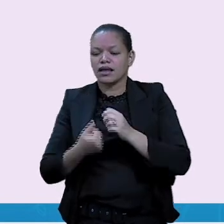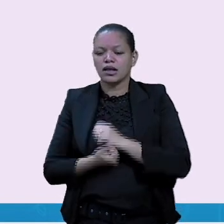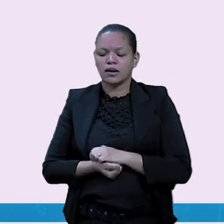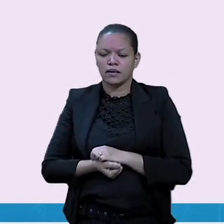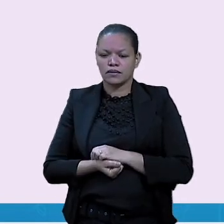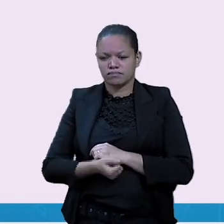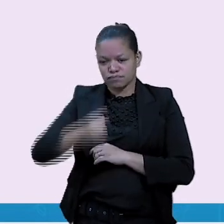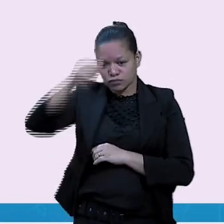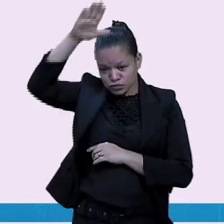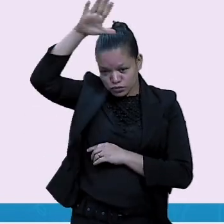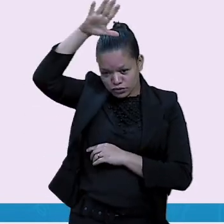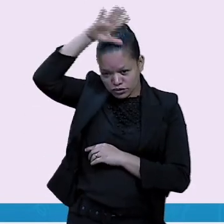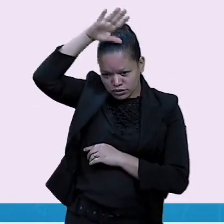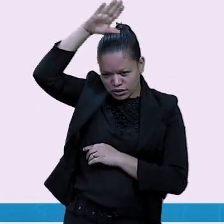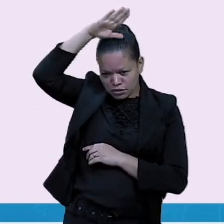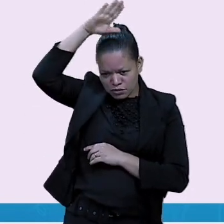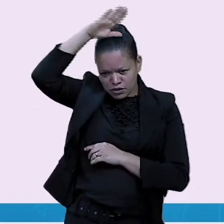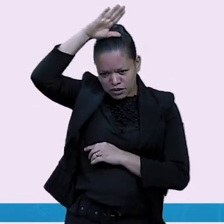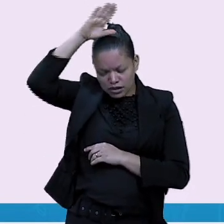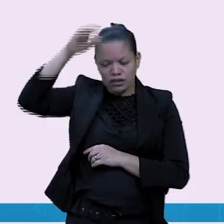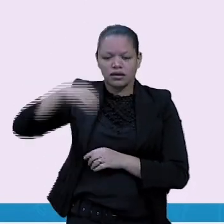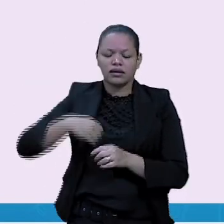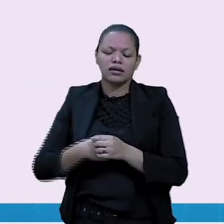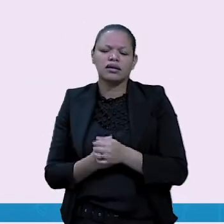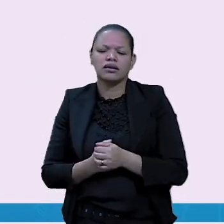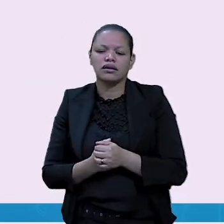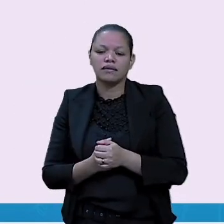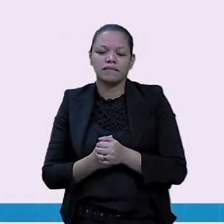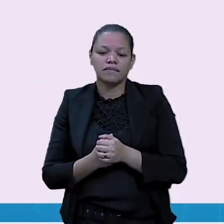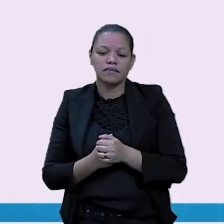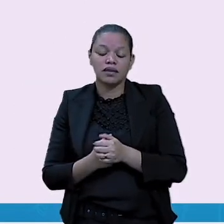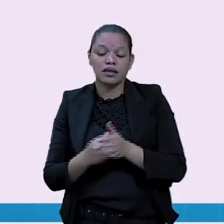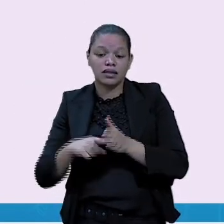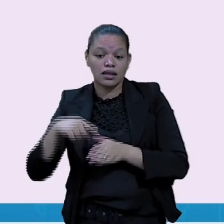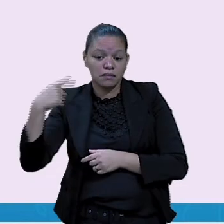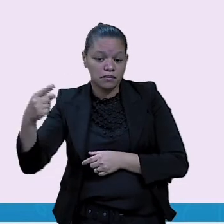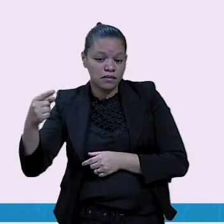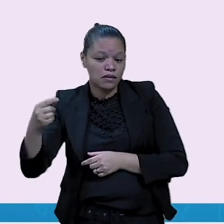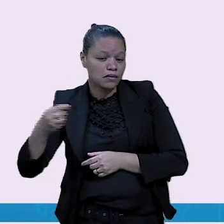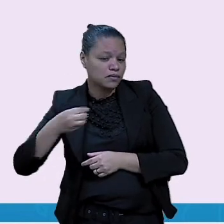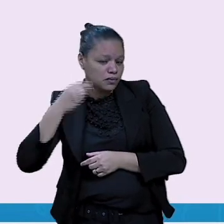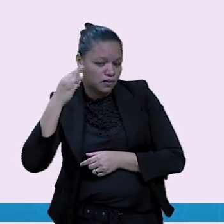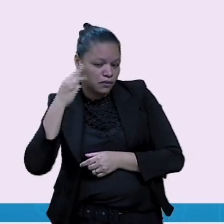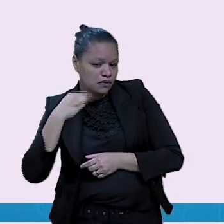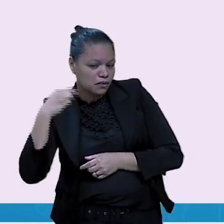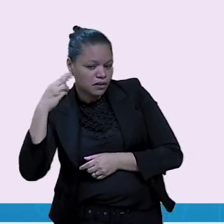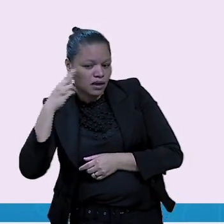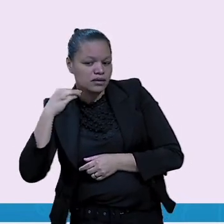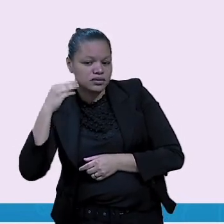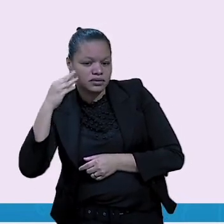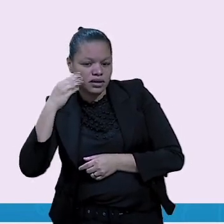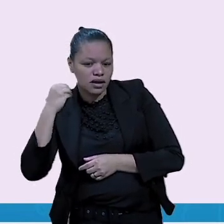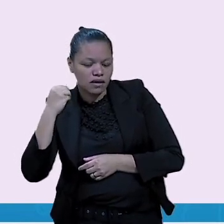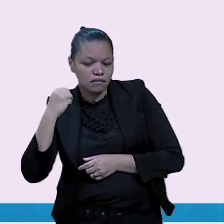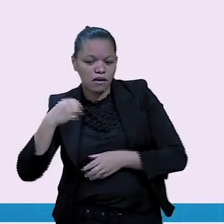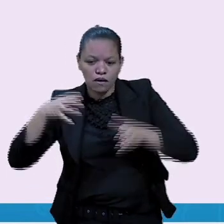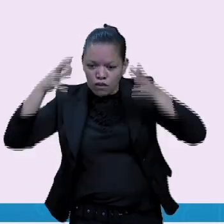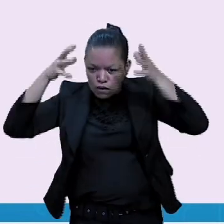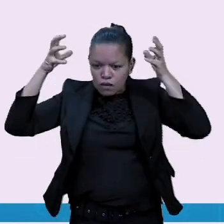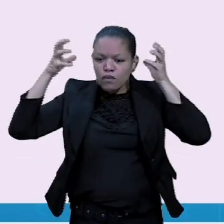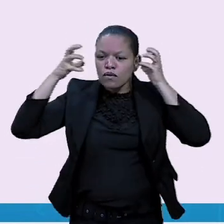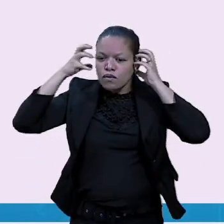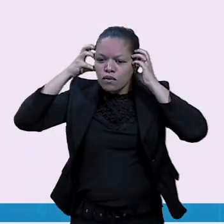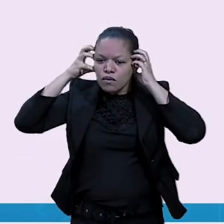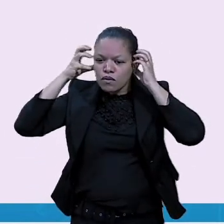Cascão tentando chamar. Cebolinha! Segundo quadrinho, o Cebolinha lá só curtindo, ó, a